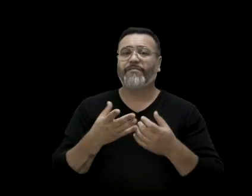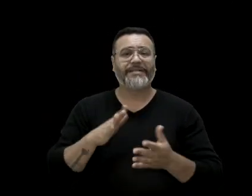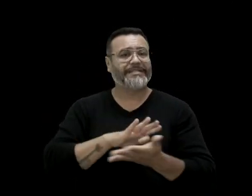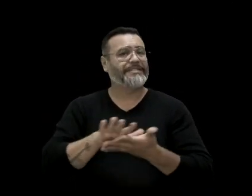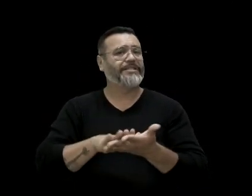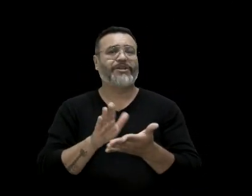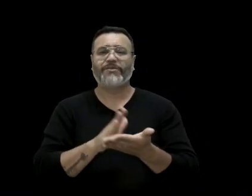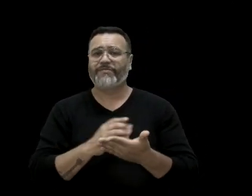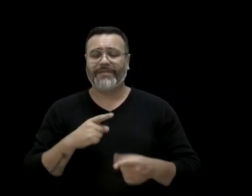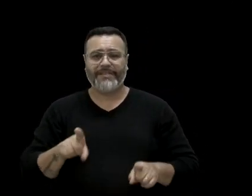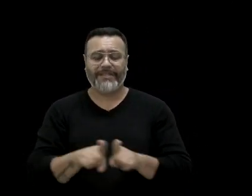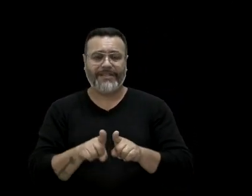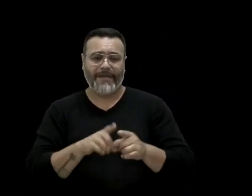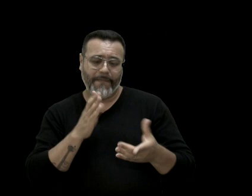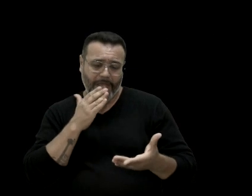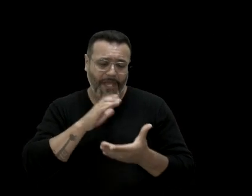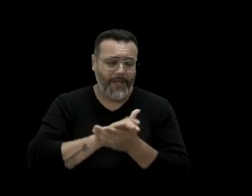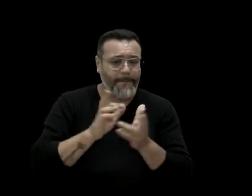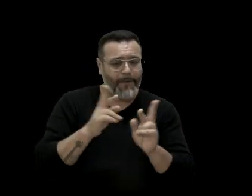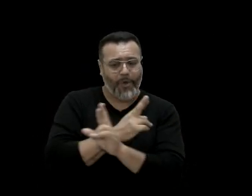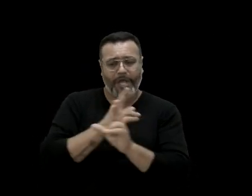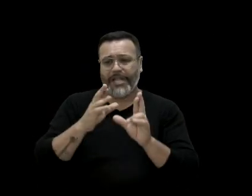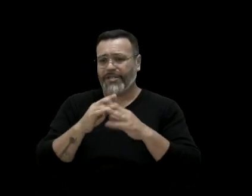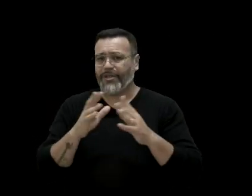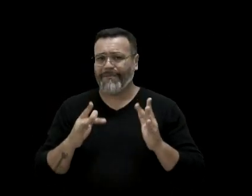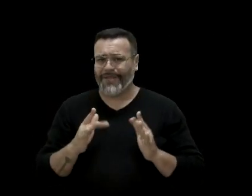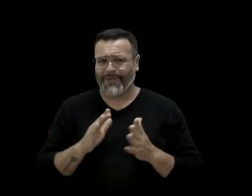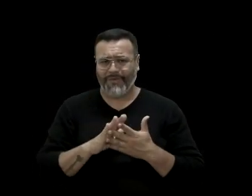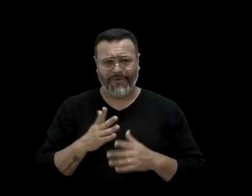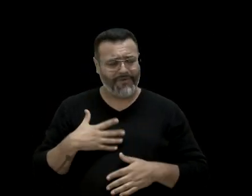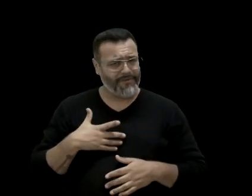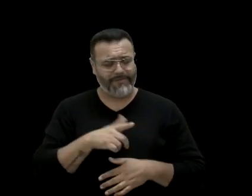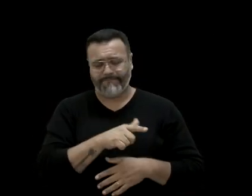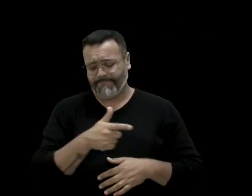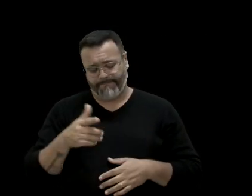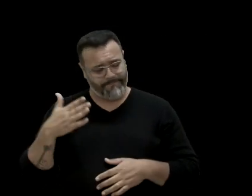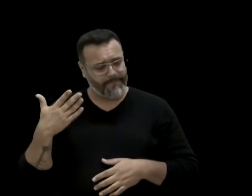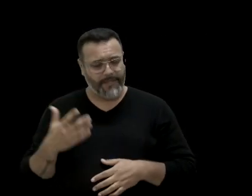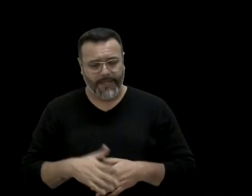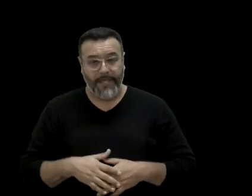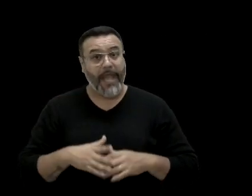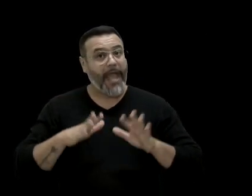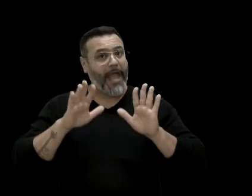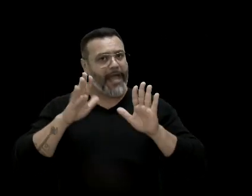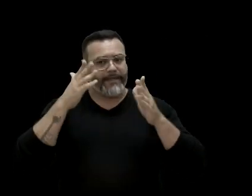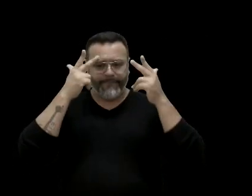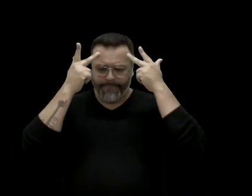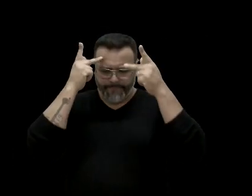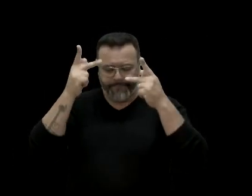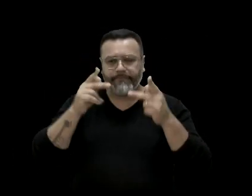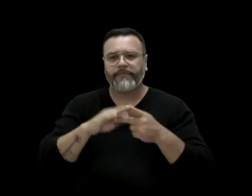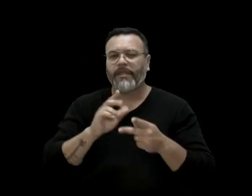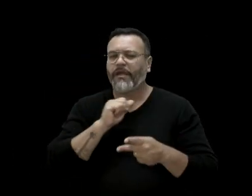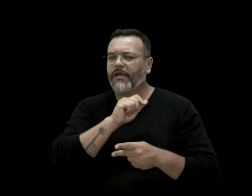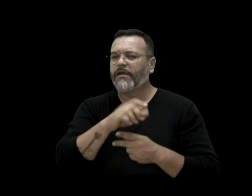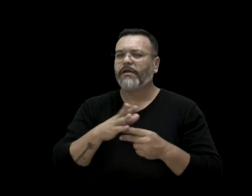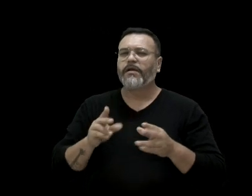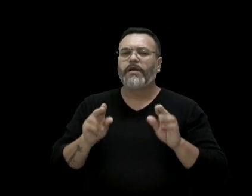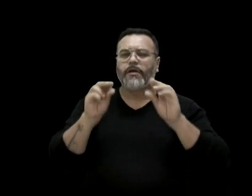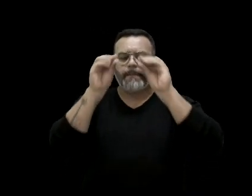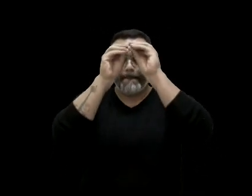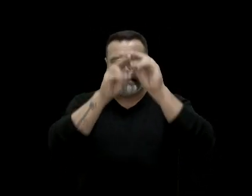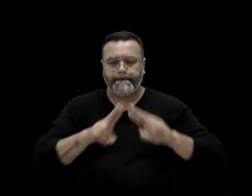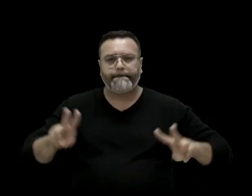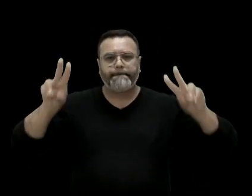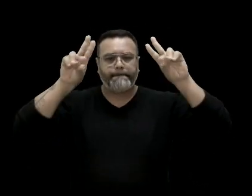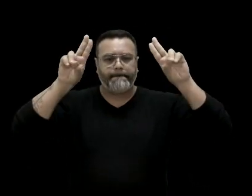estável. Quanto ao adoecimento psíquico, segundo o Programa das Nações Unidas para o Desenvolvimento,